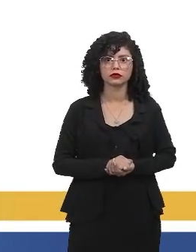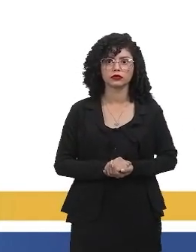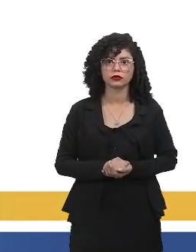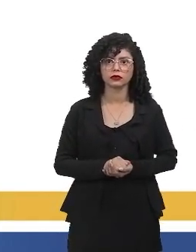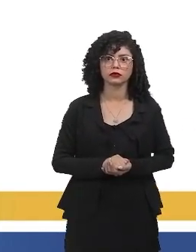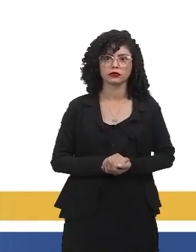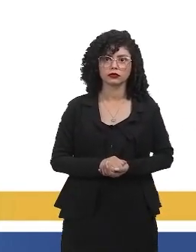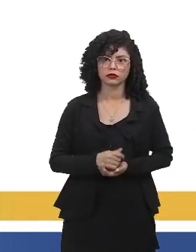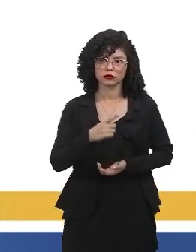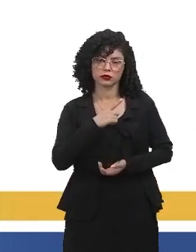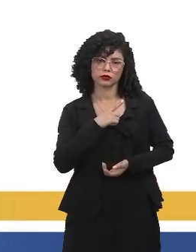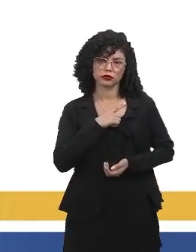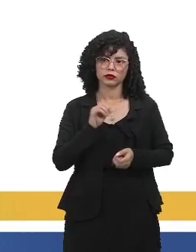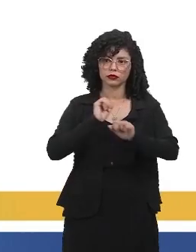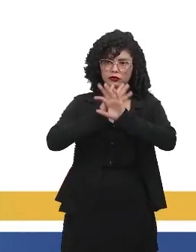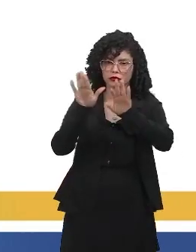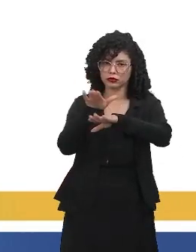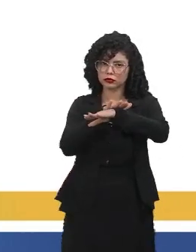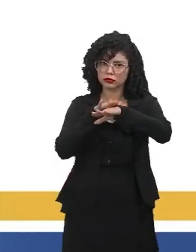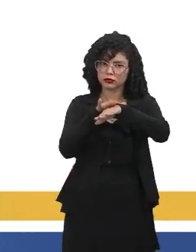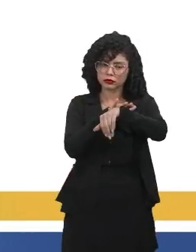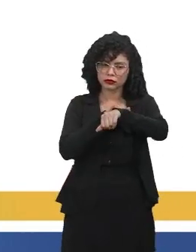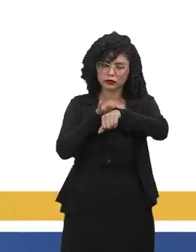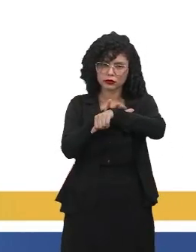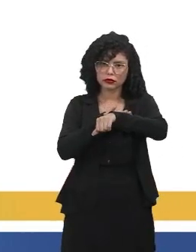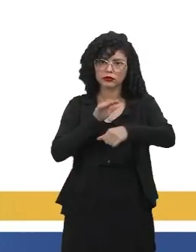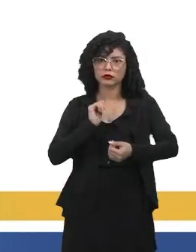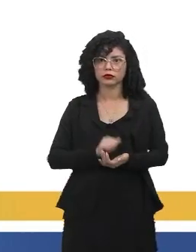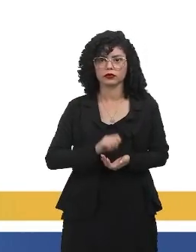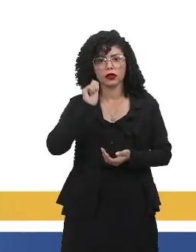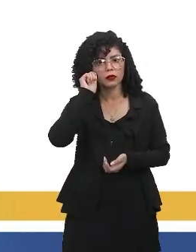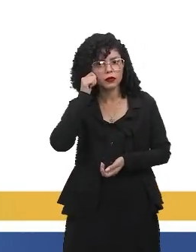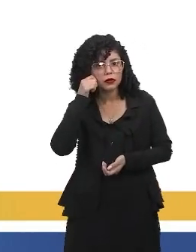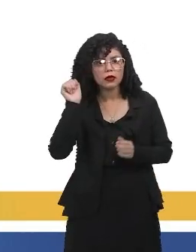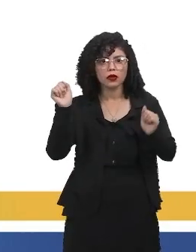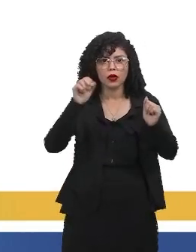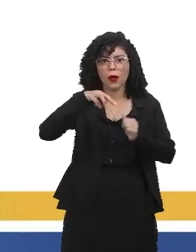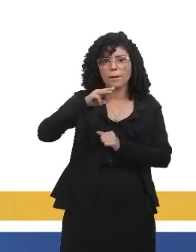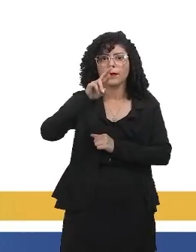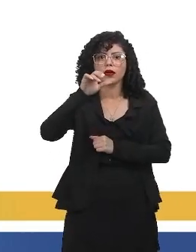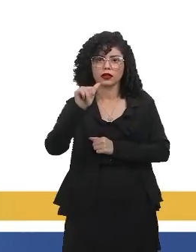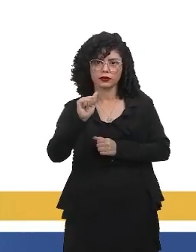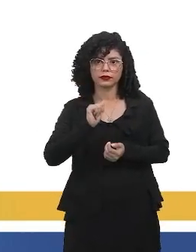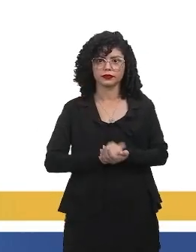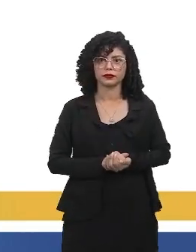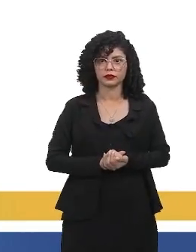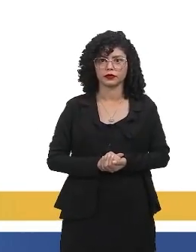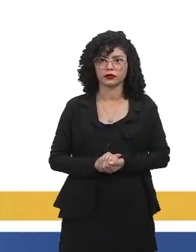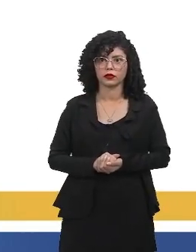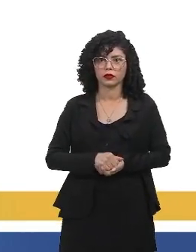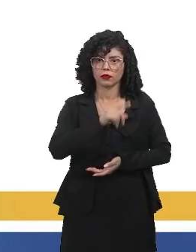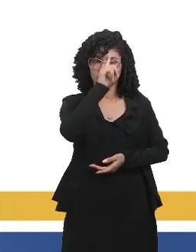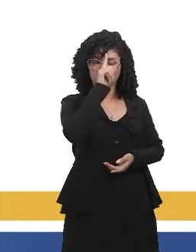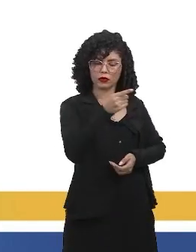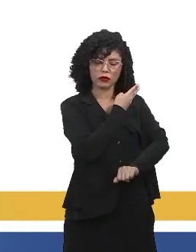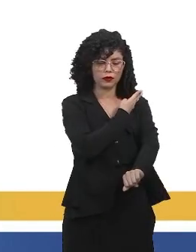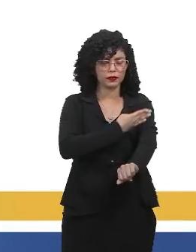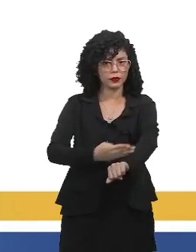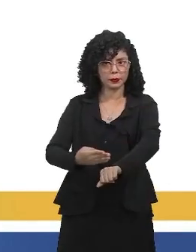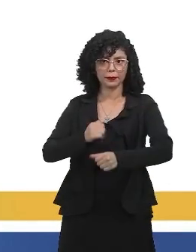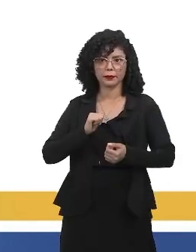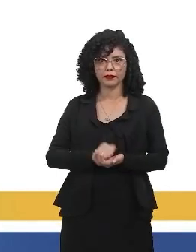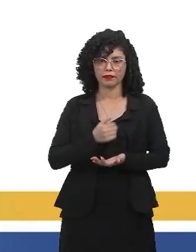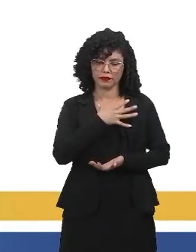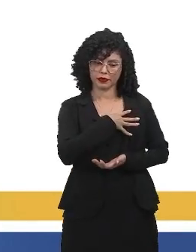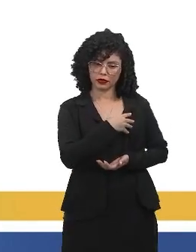tem uma cor um pouco mais clara, o que hoje nós chamaríamos de morena, e um senhor branco e